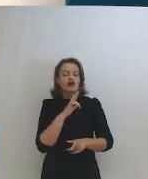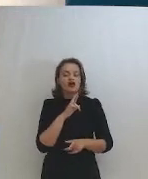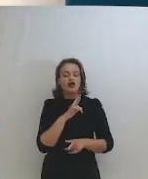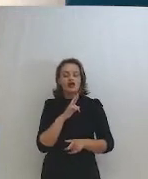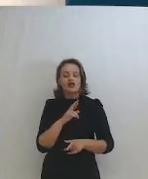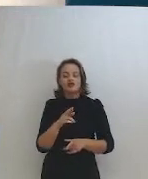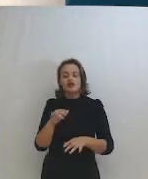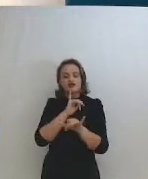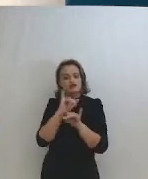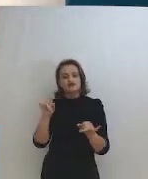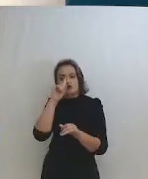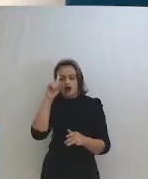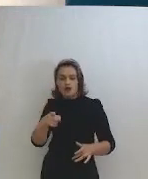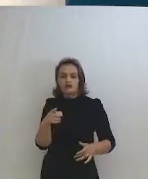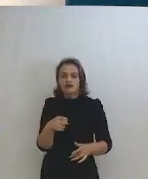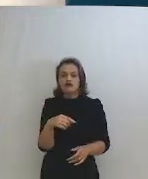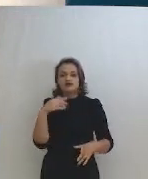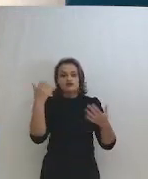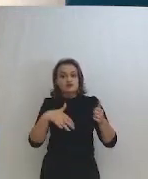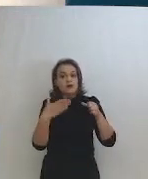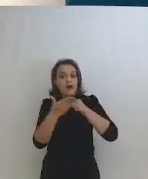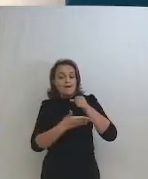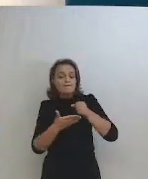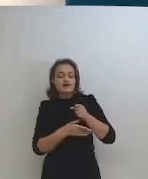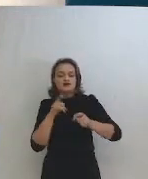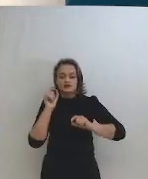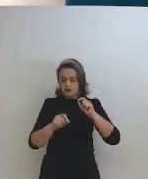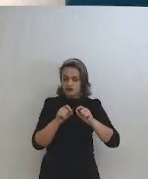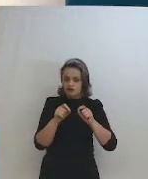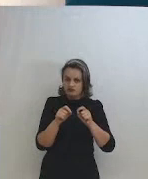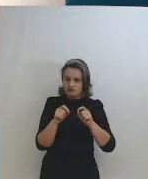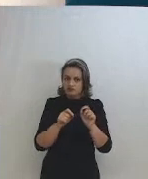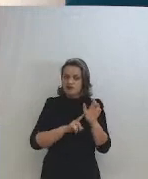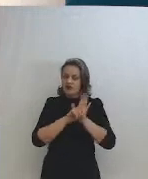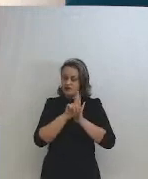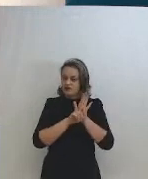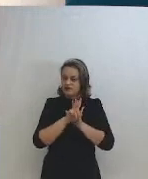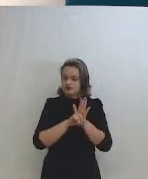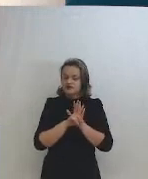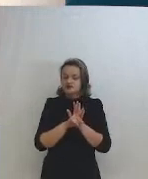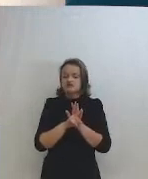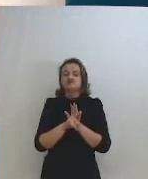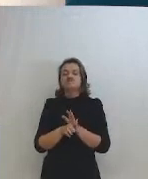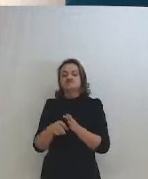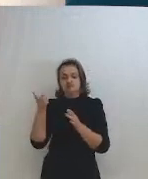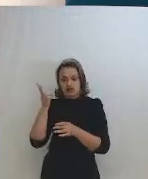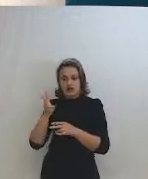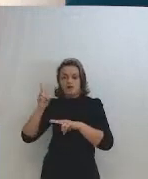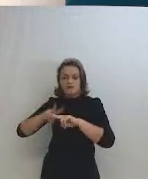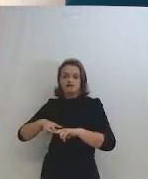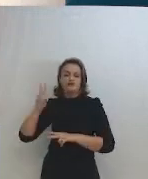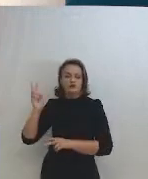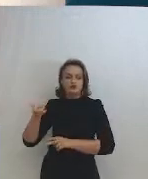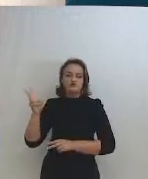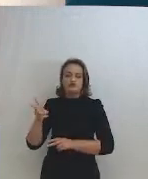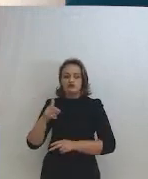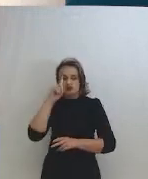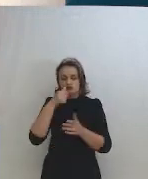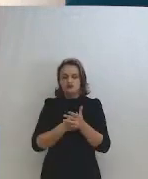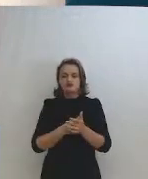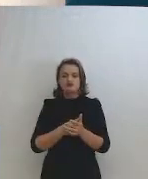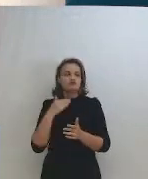considerou fundamentada, até mesmo para revisão da manutenção da prisão preventiva, a decisão do juiz de primeiro grau, que assim